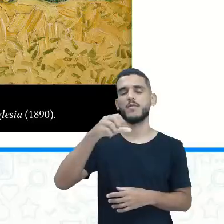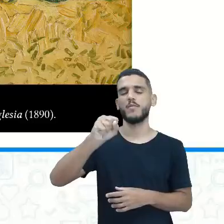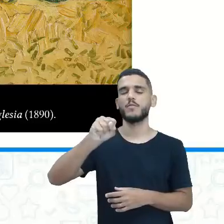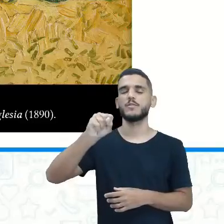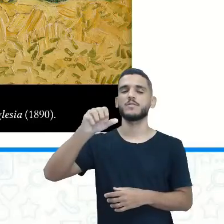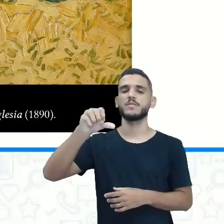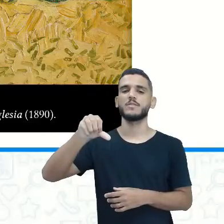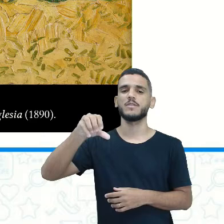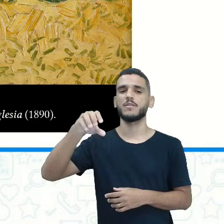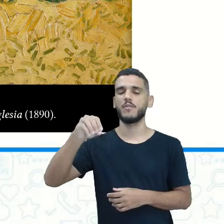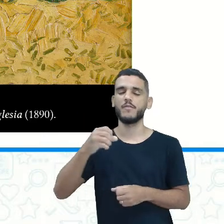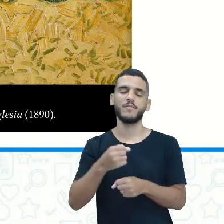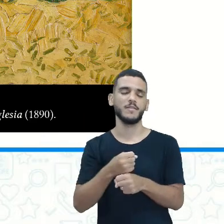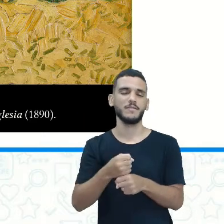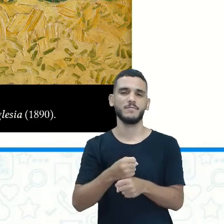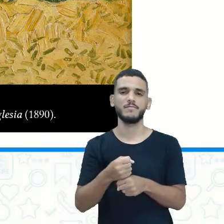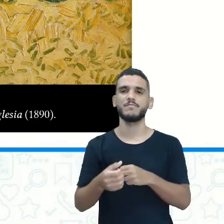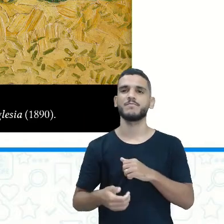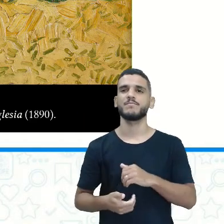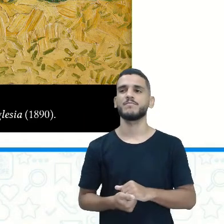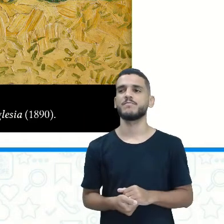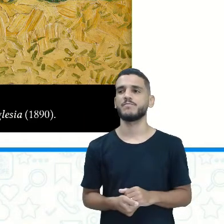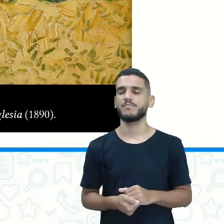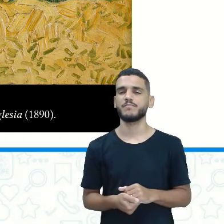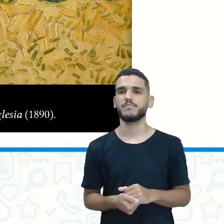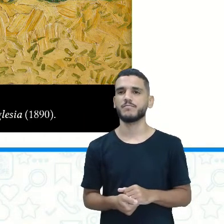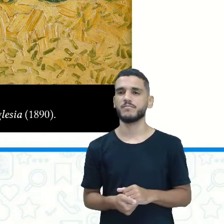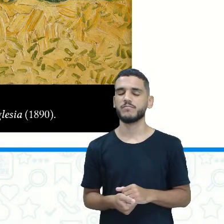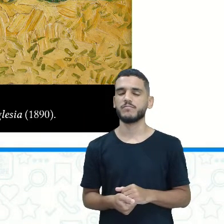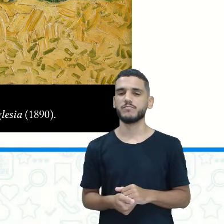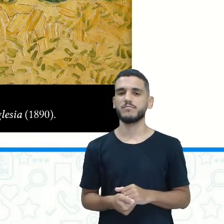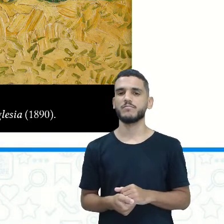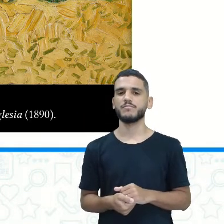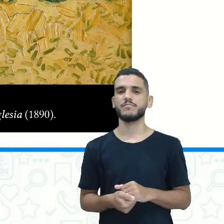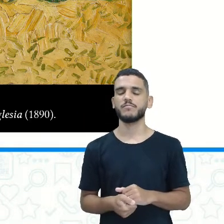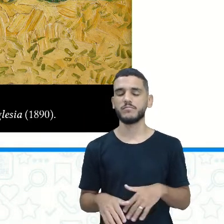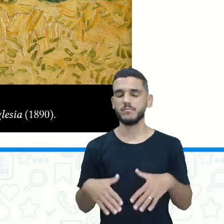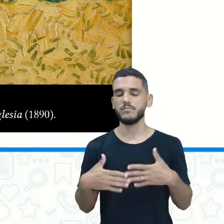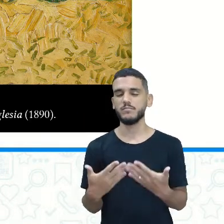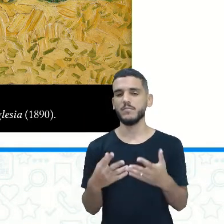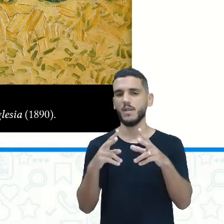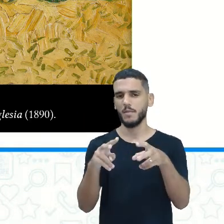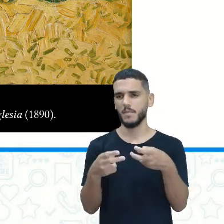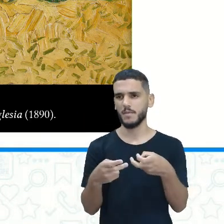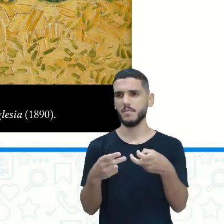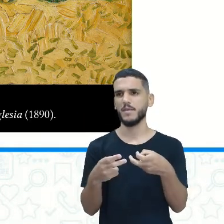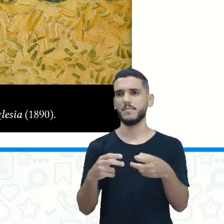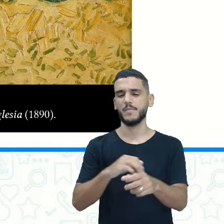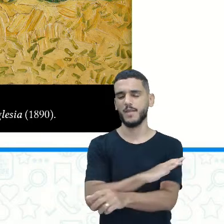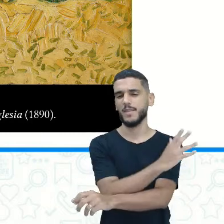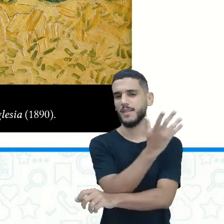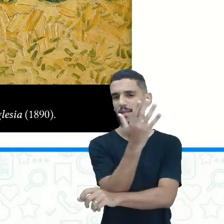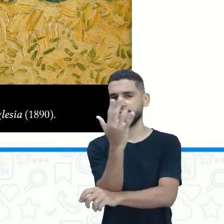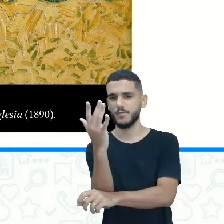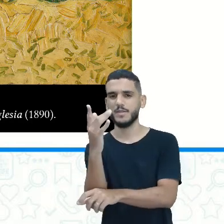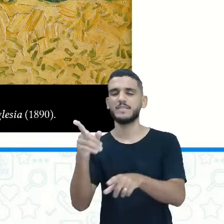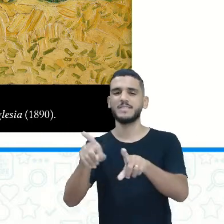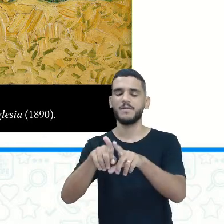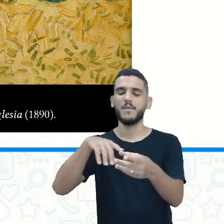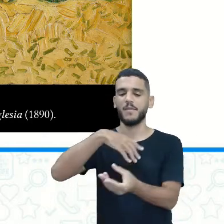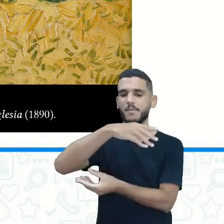1890, um quadro bem antigo. Então nós vimos aí, ó, a parte do verde, né, misturada também com as